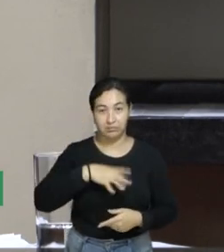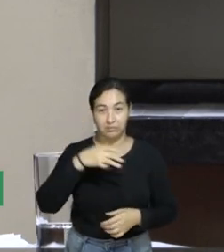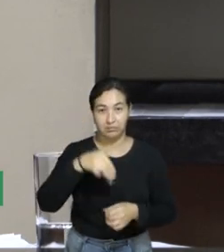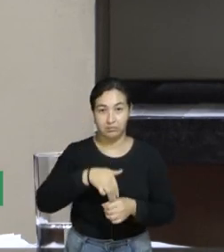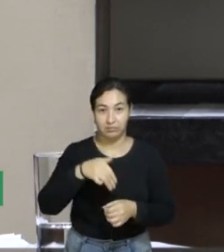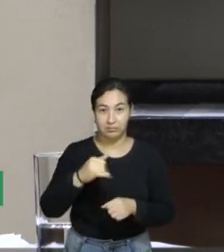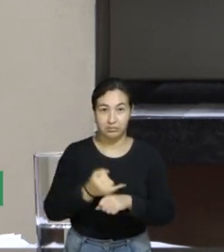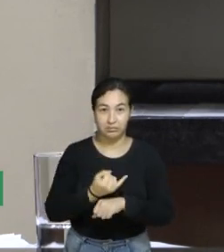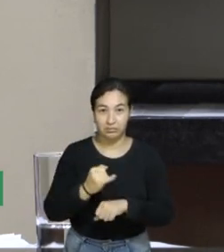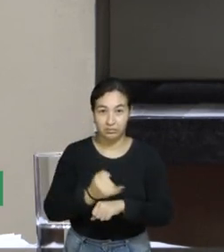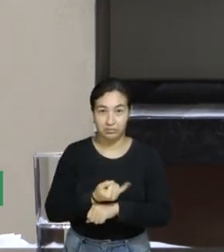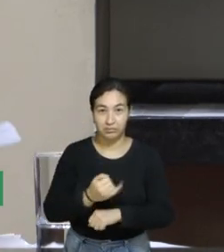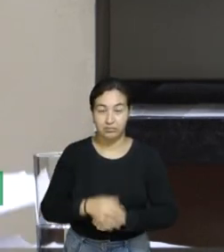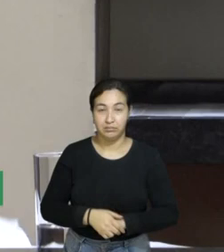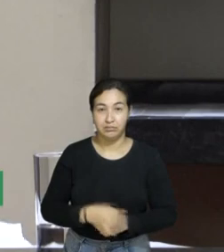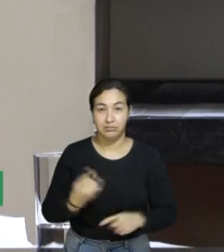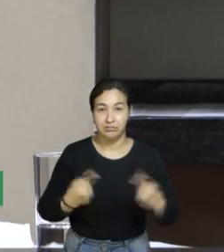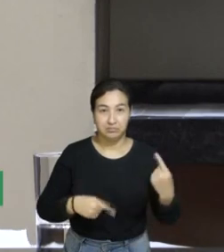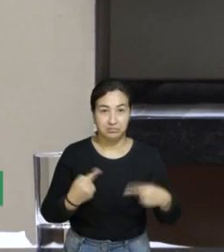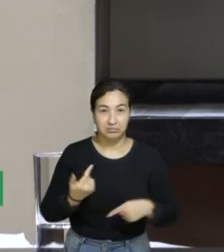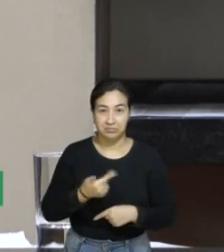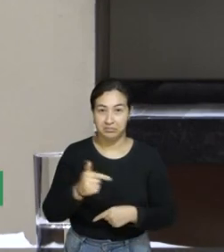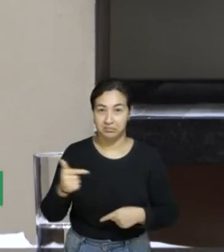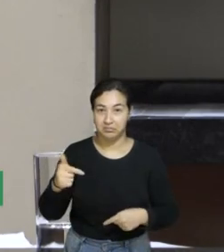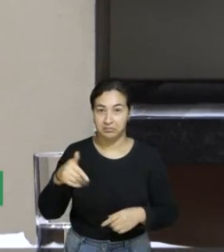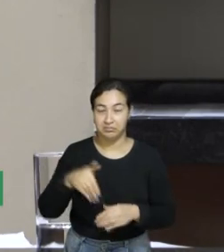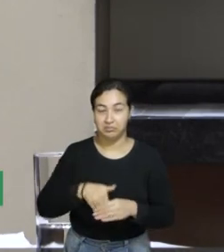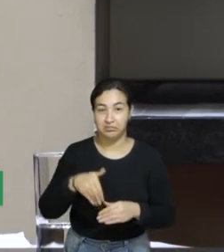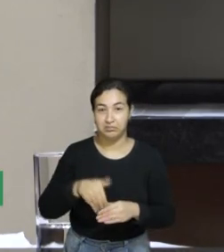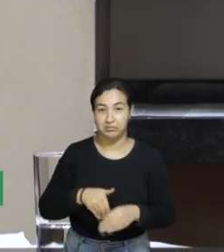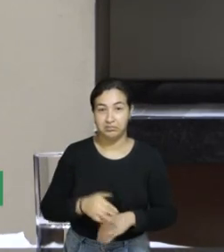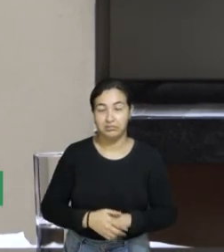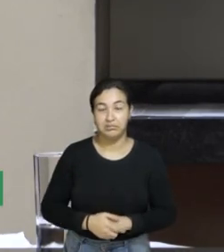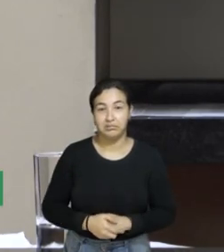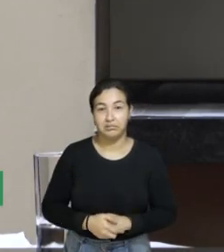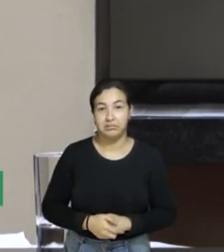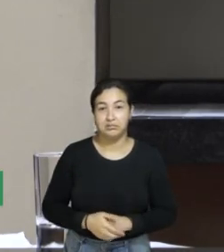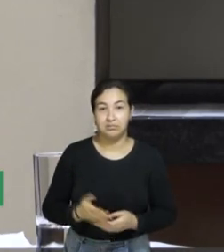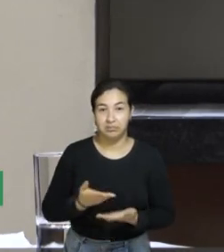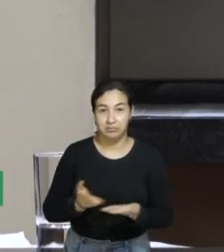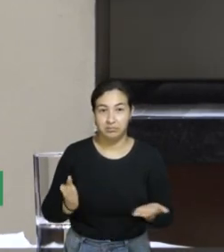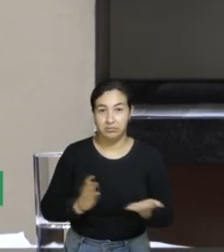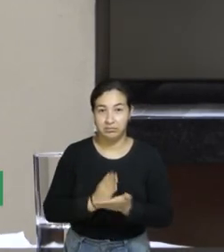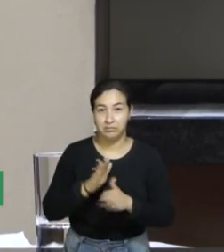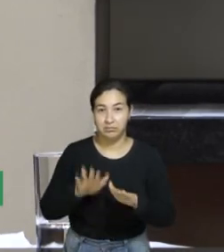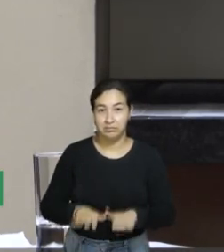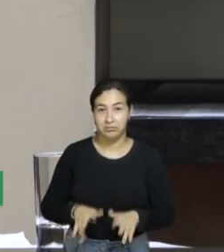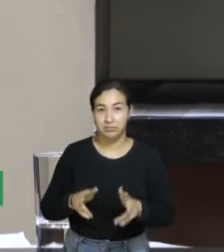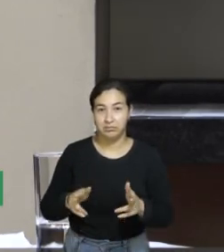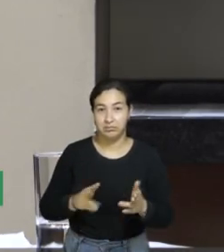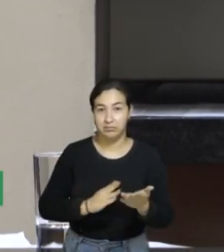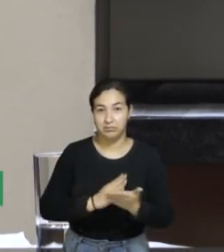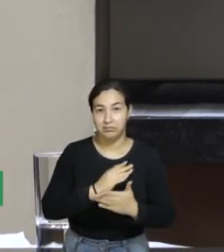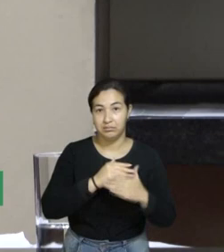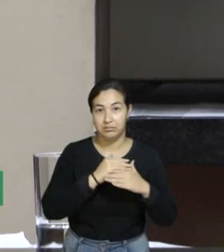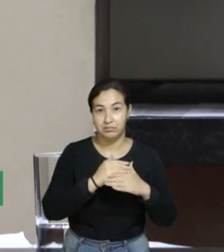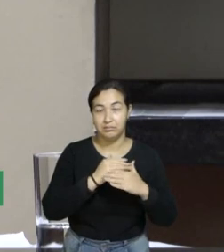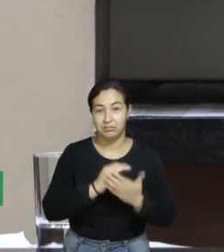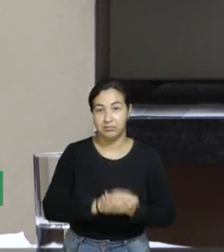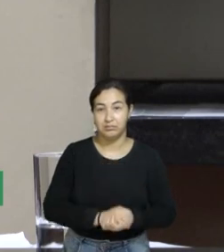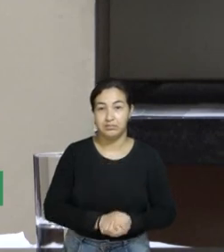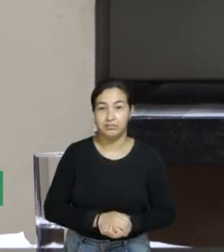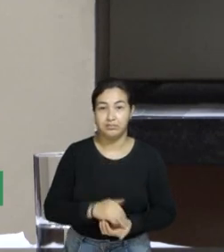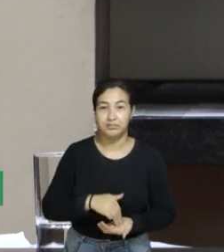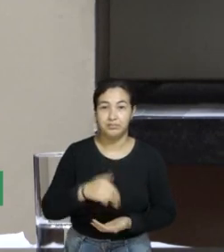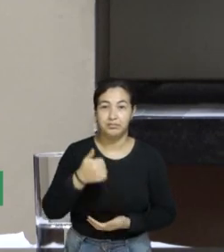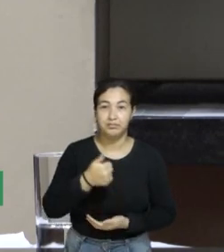Joinville. Em discussão, não havendo quem queira discutir, em votação, deputados que aprovam, permaneçam como se encontram. Aprovado por unanimidade.